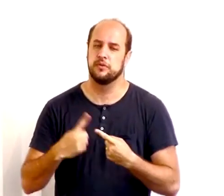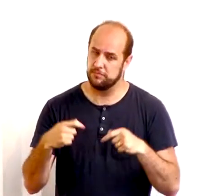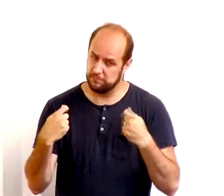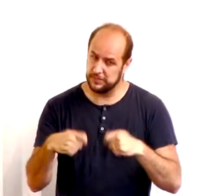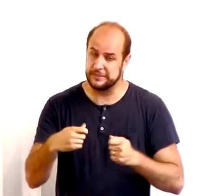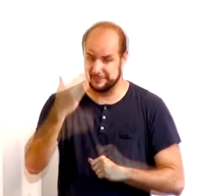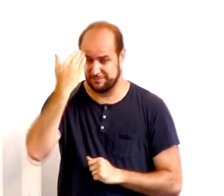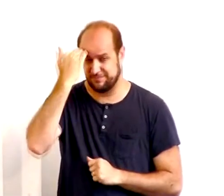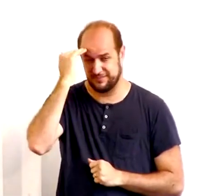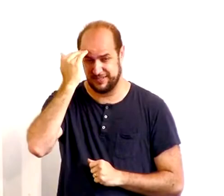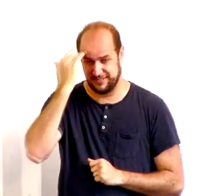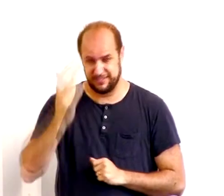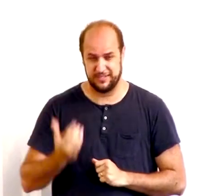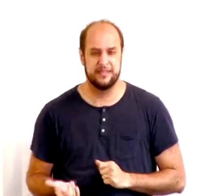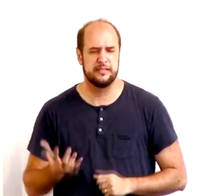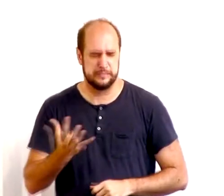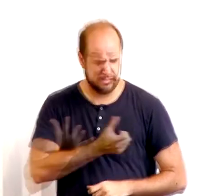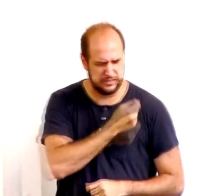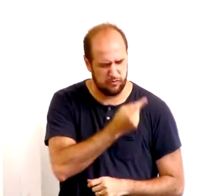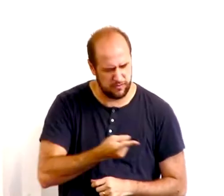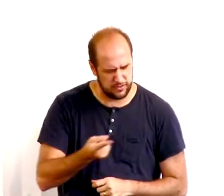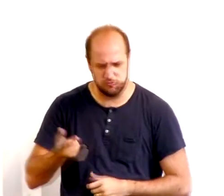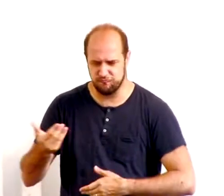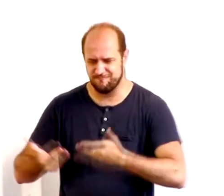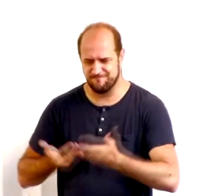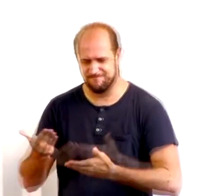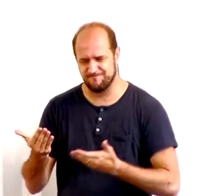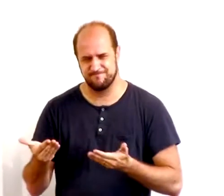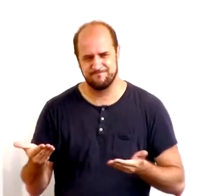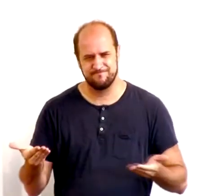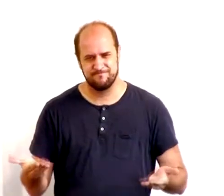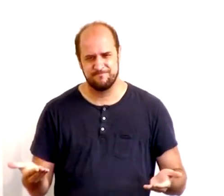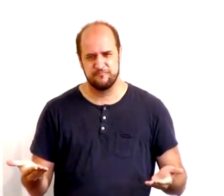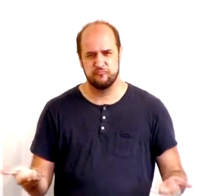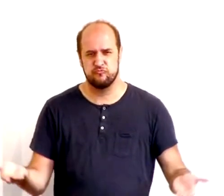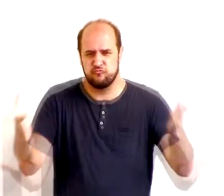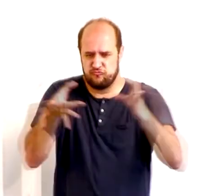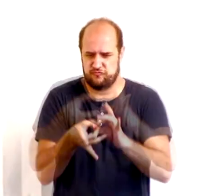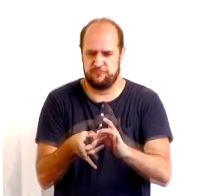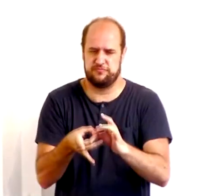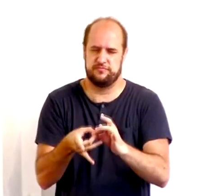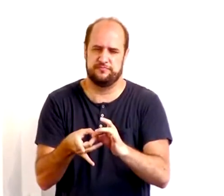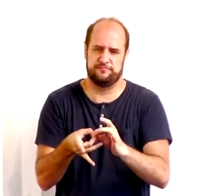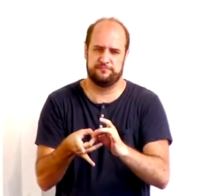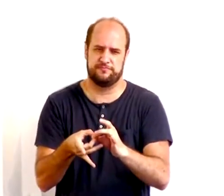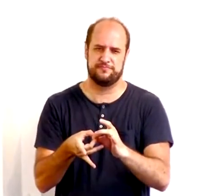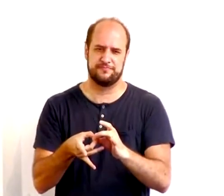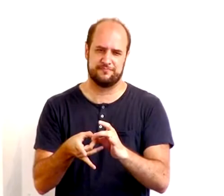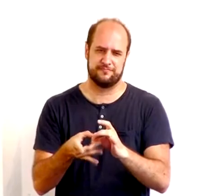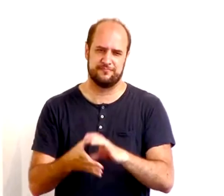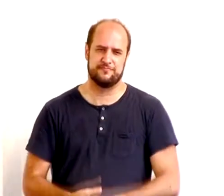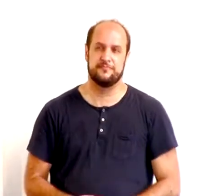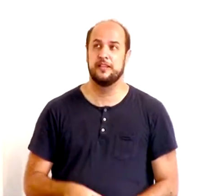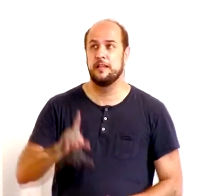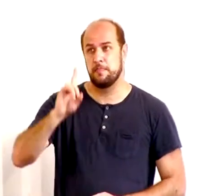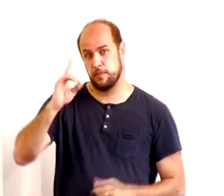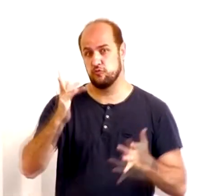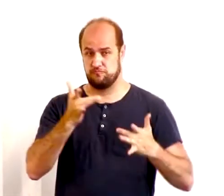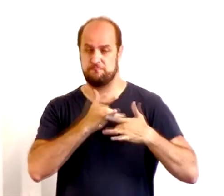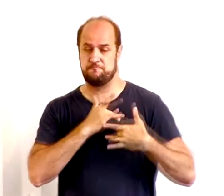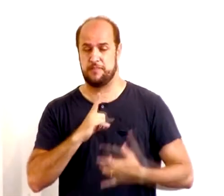precisa desse tempo com Deus. Você precisa desse tempo com Deus. E que Deus seja misericordioso com